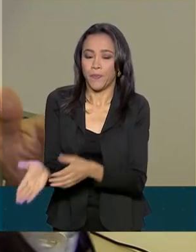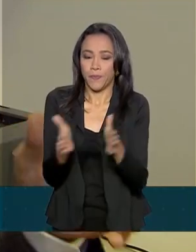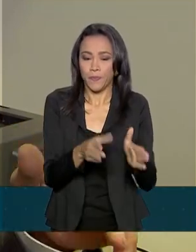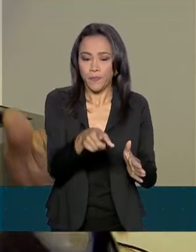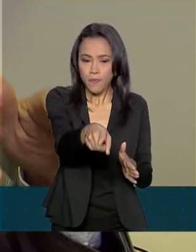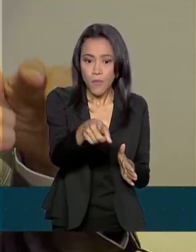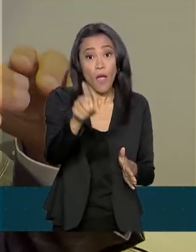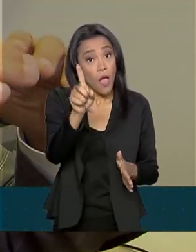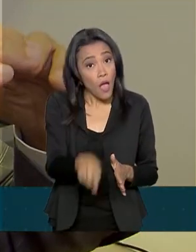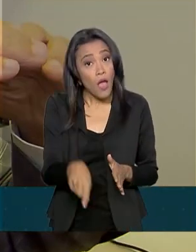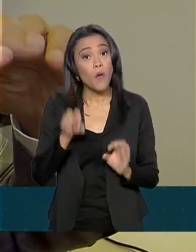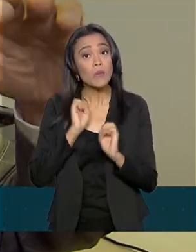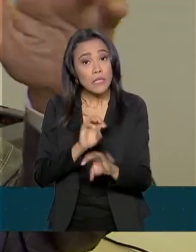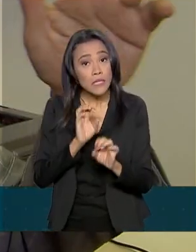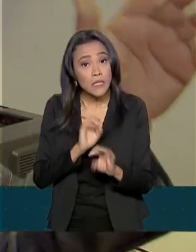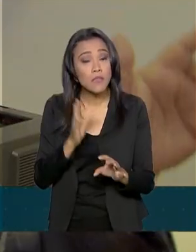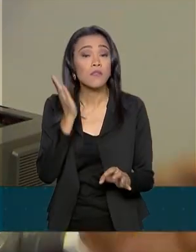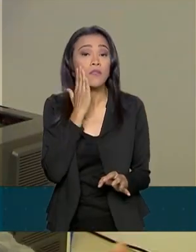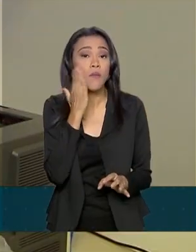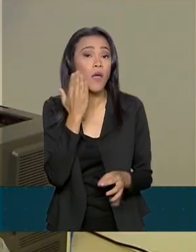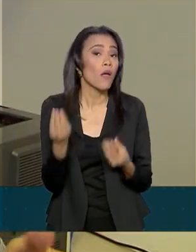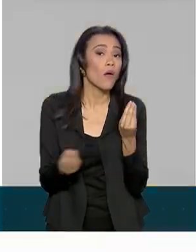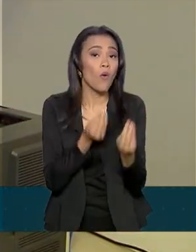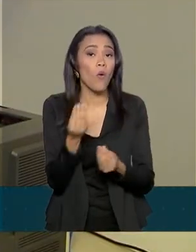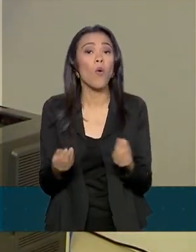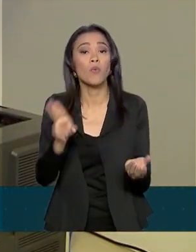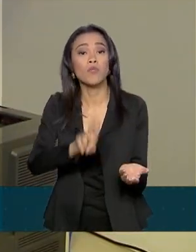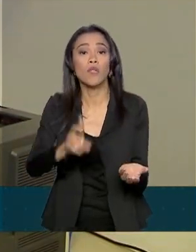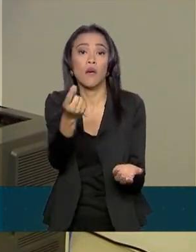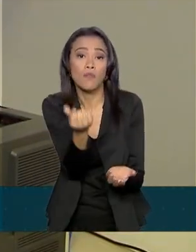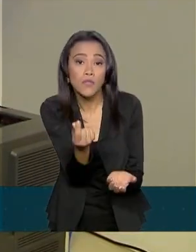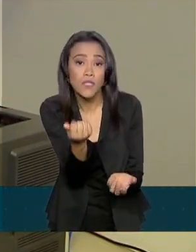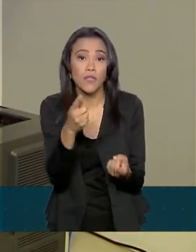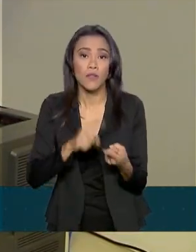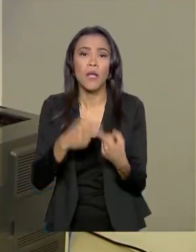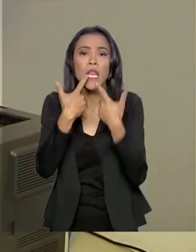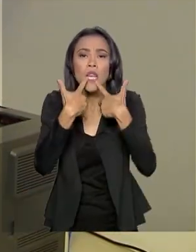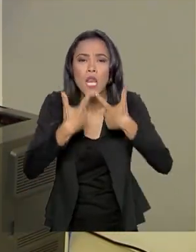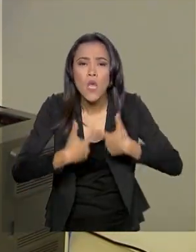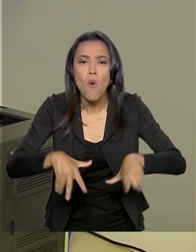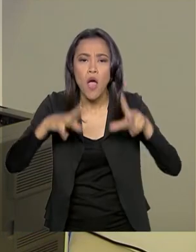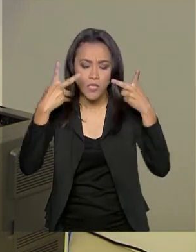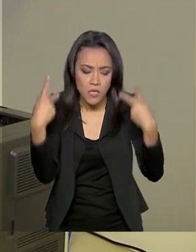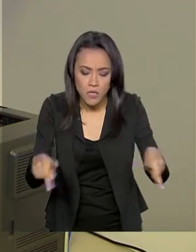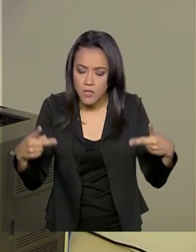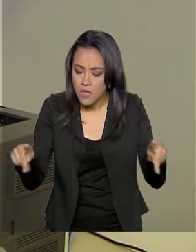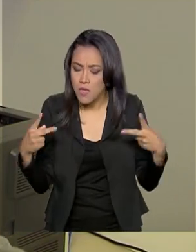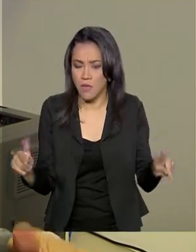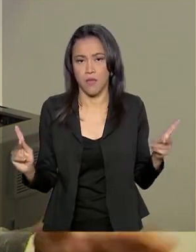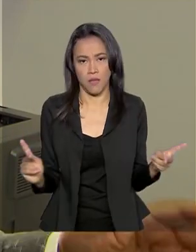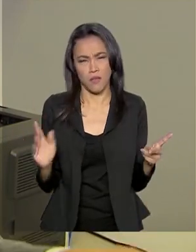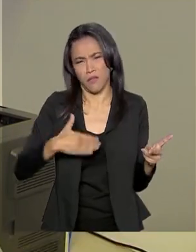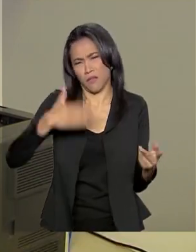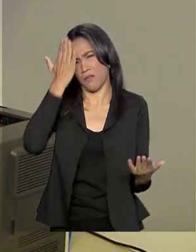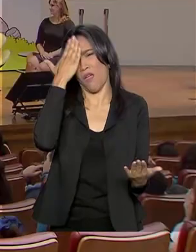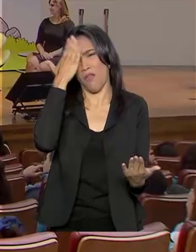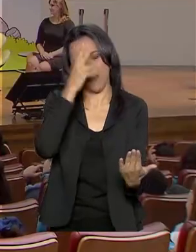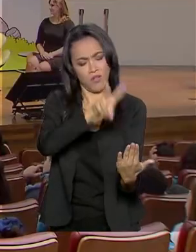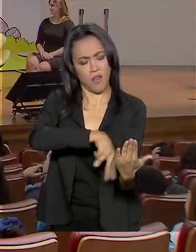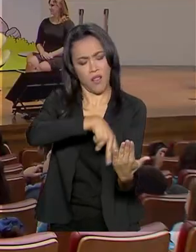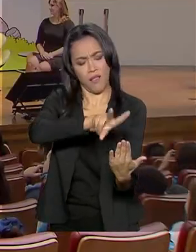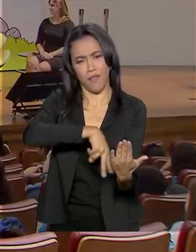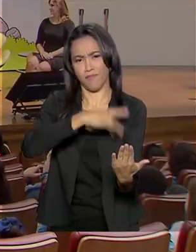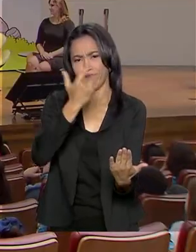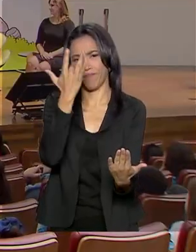de economia, no sentido amplo da palavra, língua de gibi. Todo mundo entende, em qualquer idade.